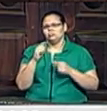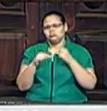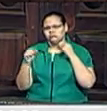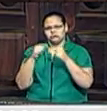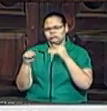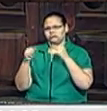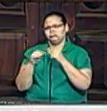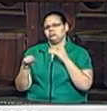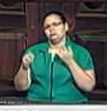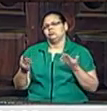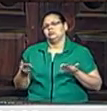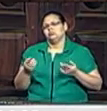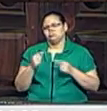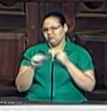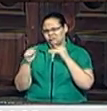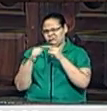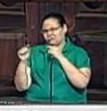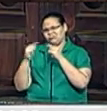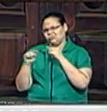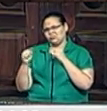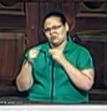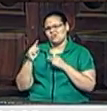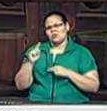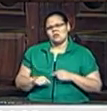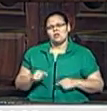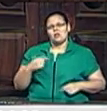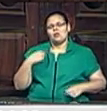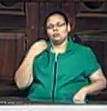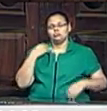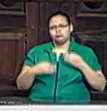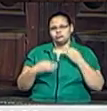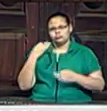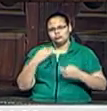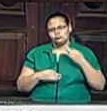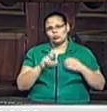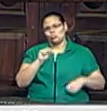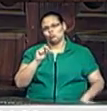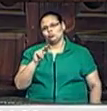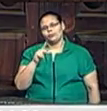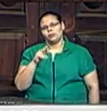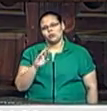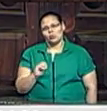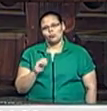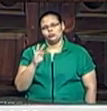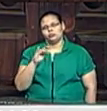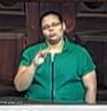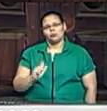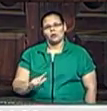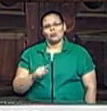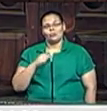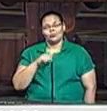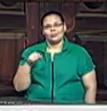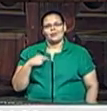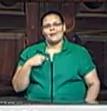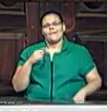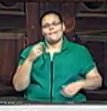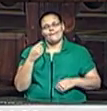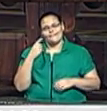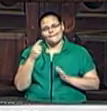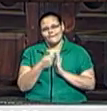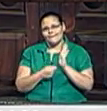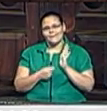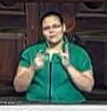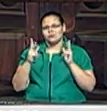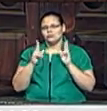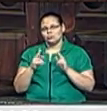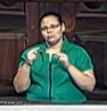cabimento. Não tem cabimento. O Supremo Tribunal Federal já se manifestou em matéria similar a essa. E foi por